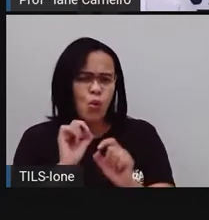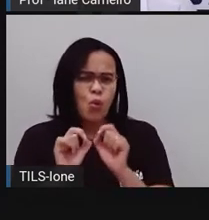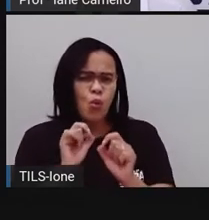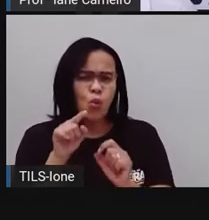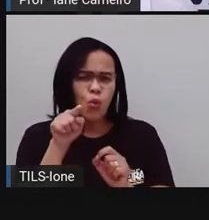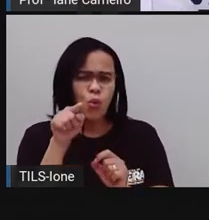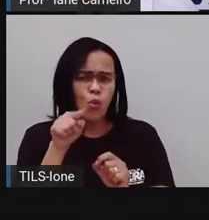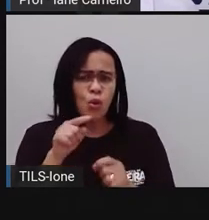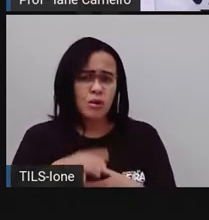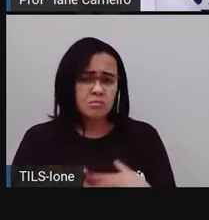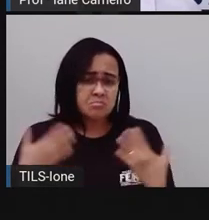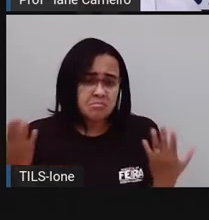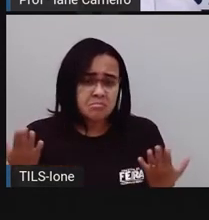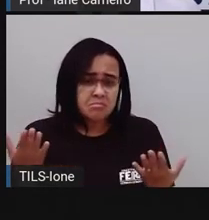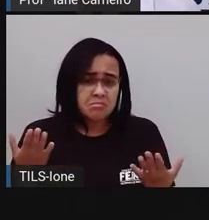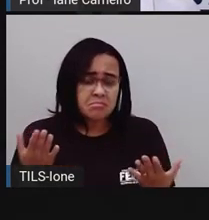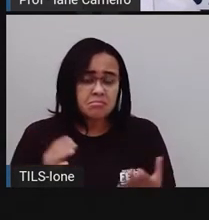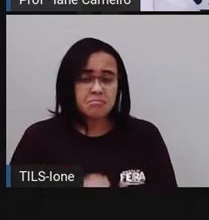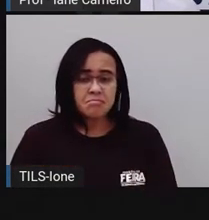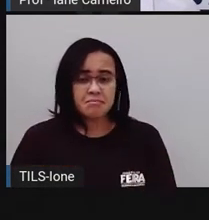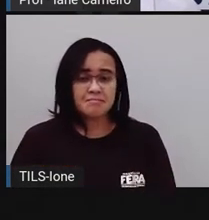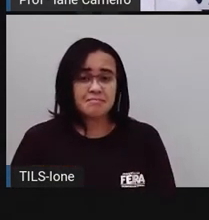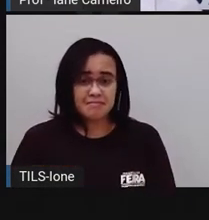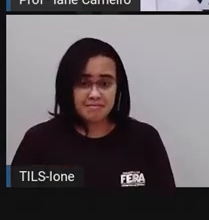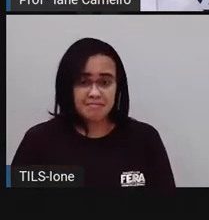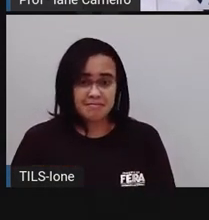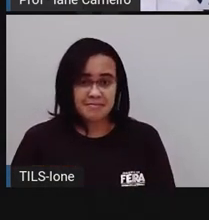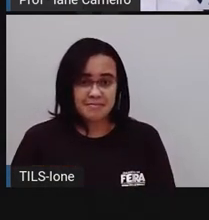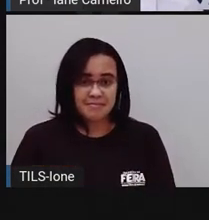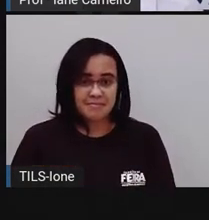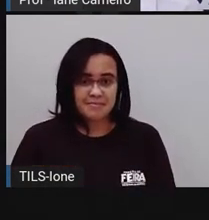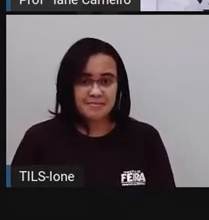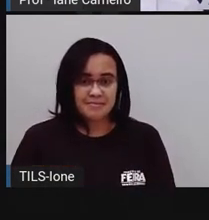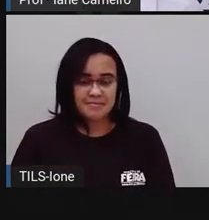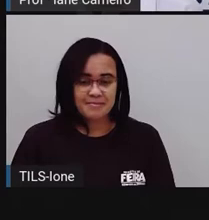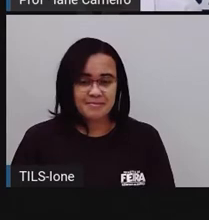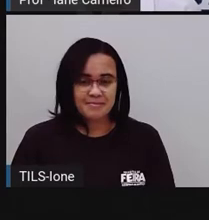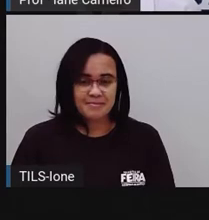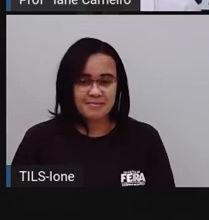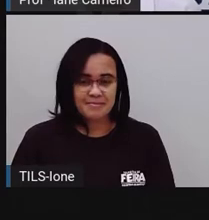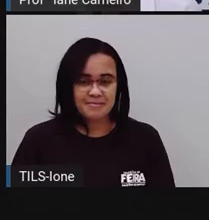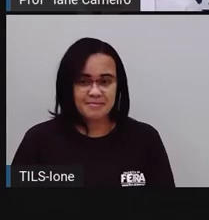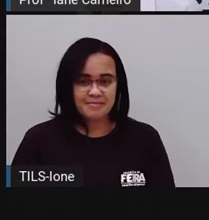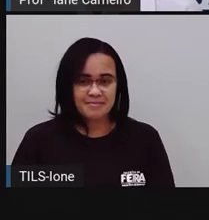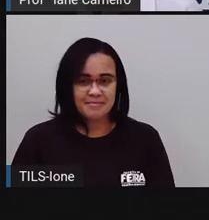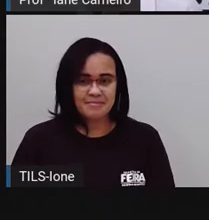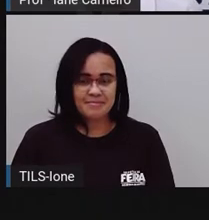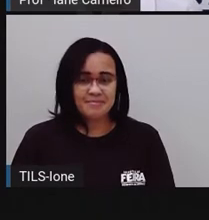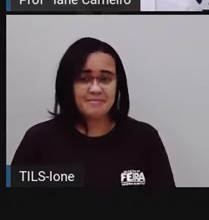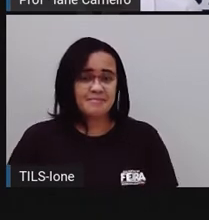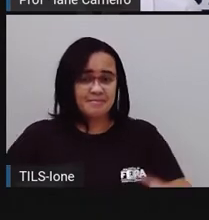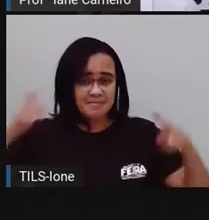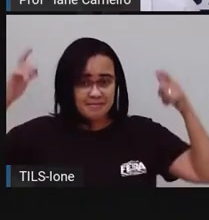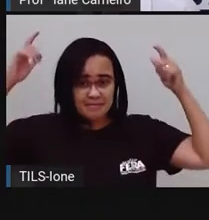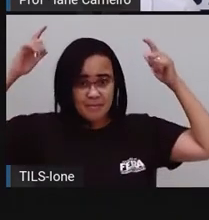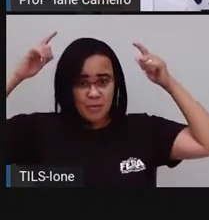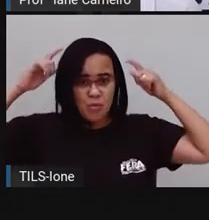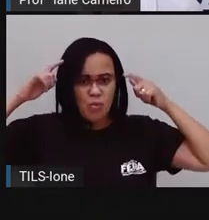o